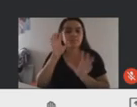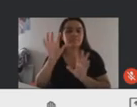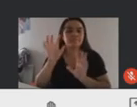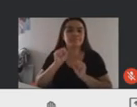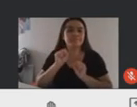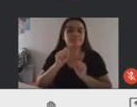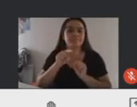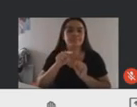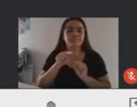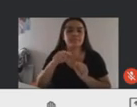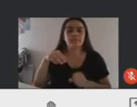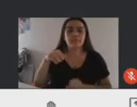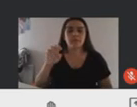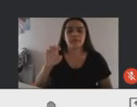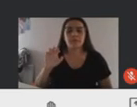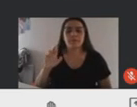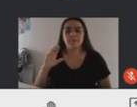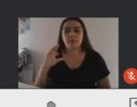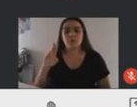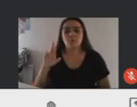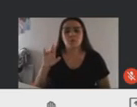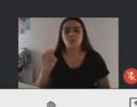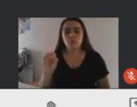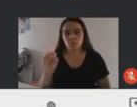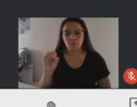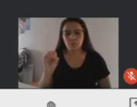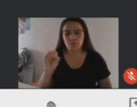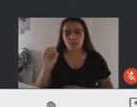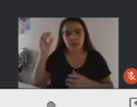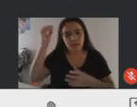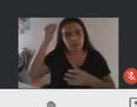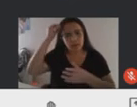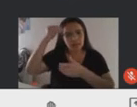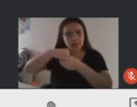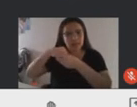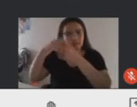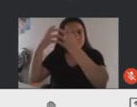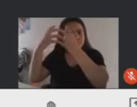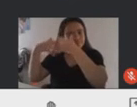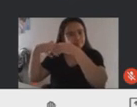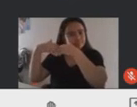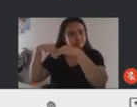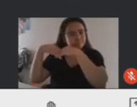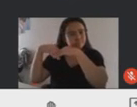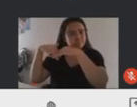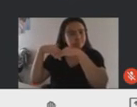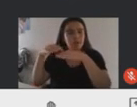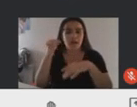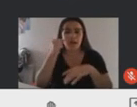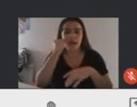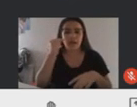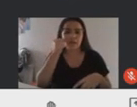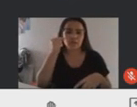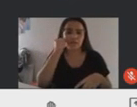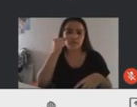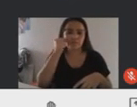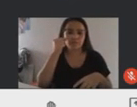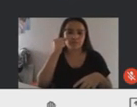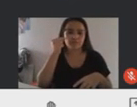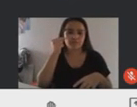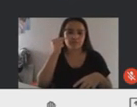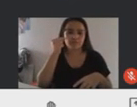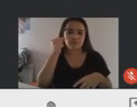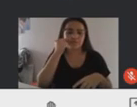o mercúrio, como que ele acumula no cerebelo dos ratos, tá? Então, esses ratos são submetidos a